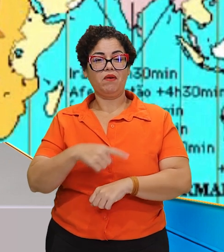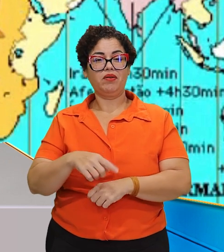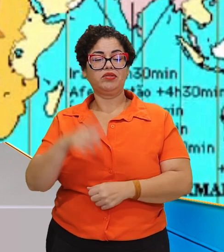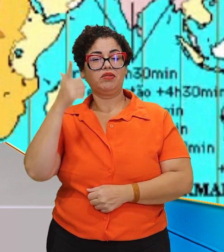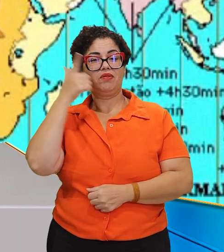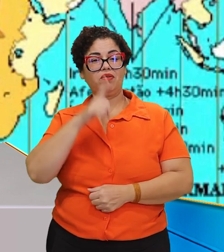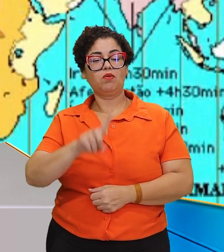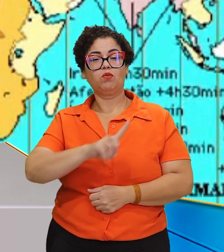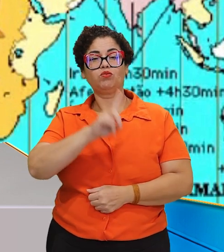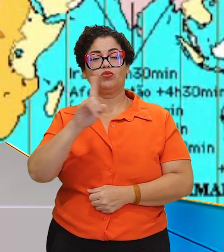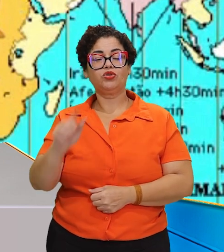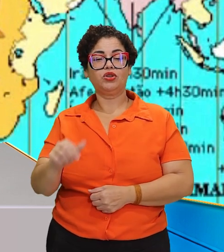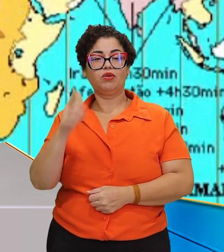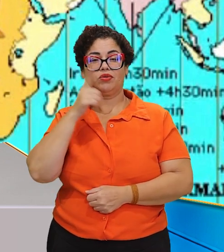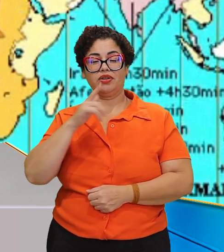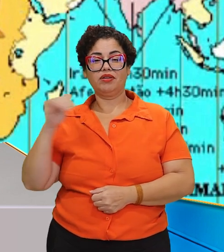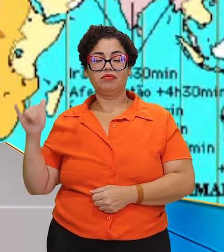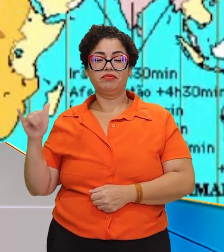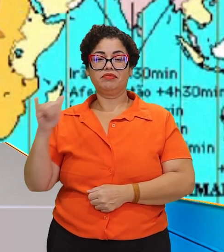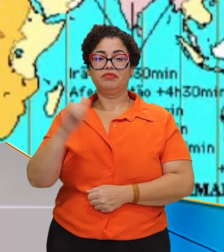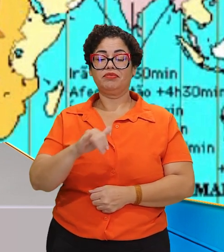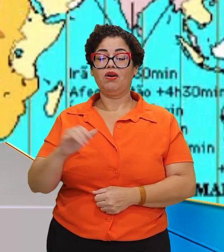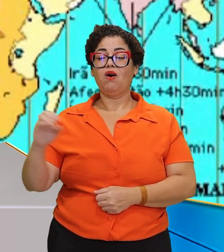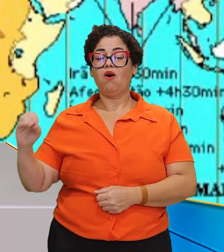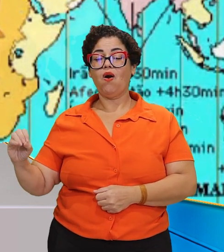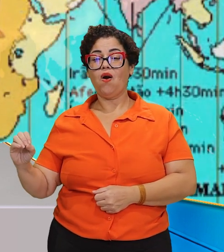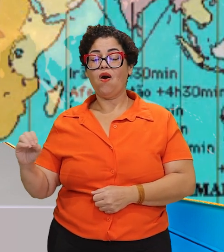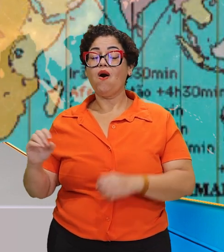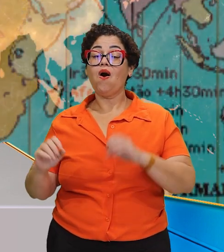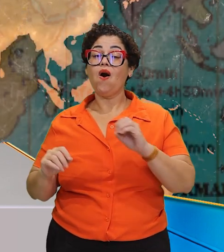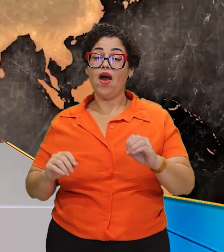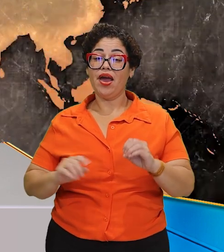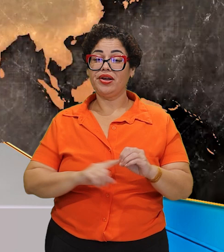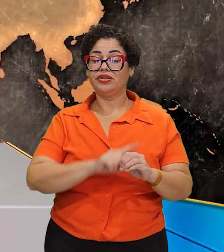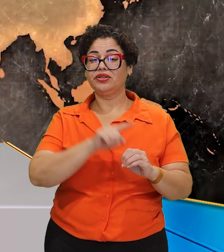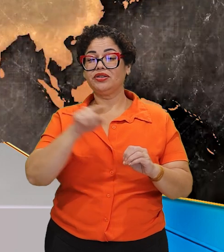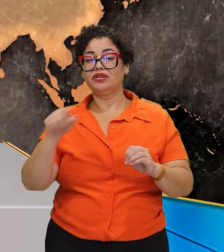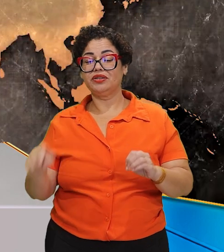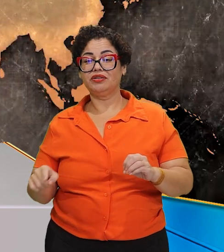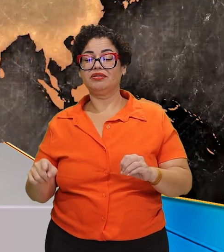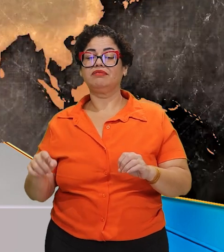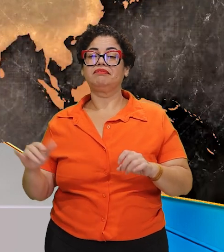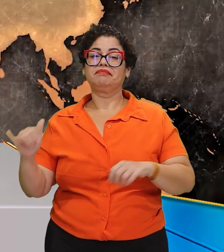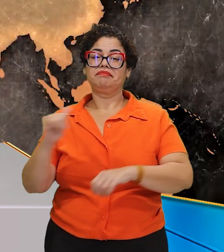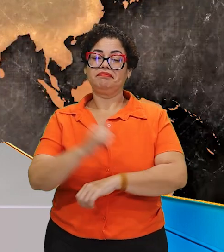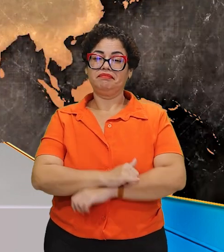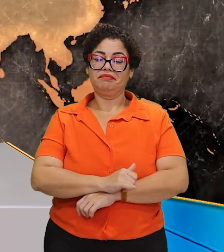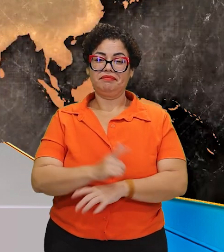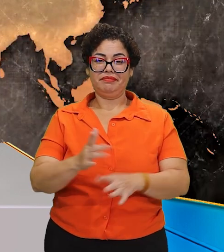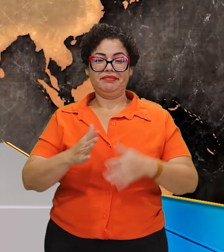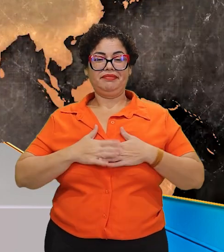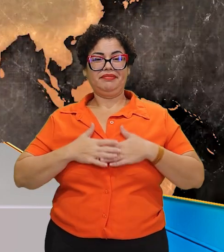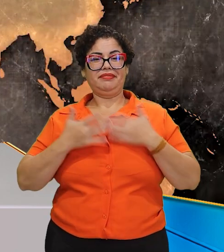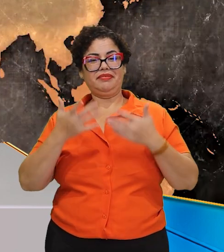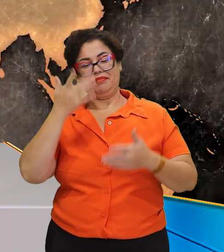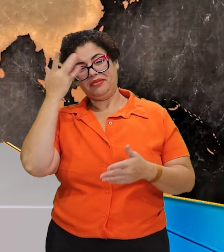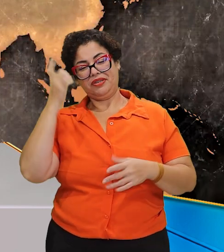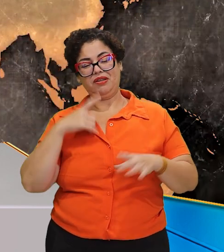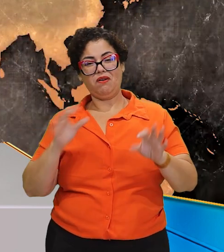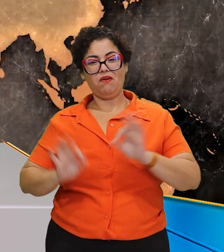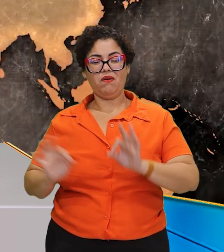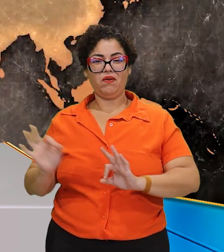no ganho de um dia ao viajar de oeste para leste. Professora Priscila, imagine o impacto disso